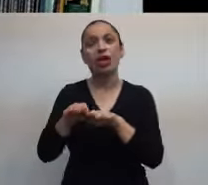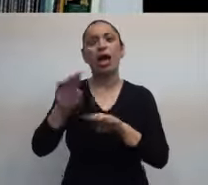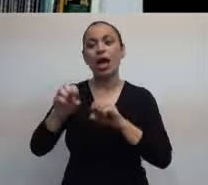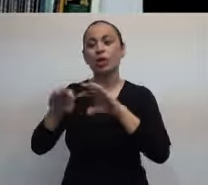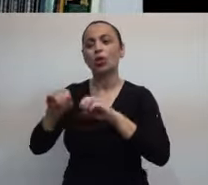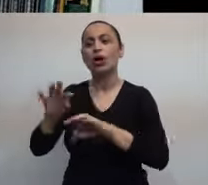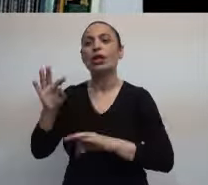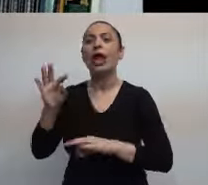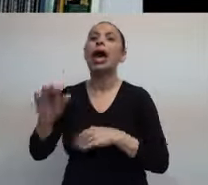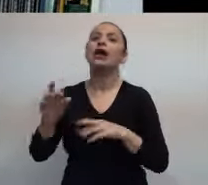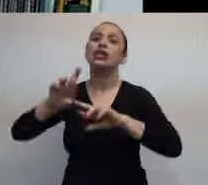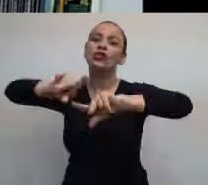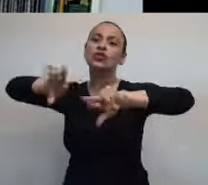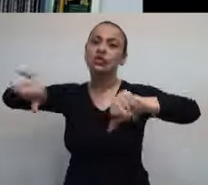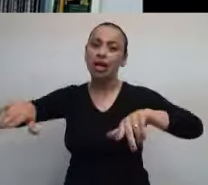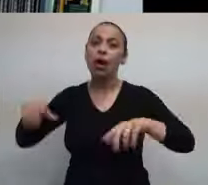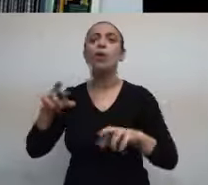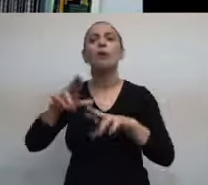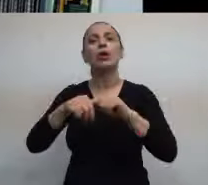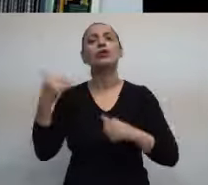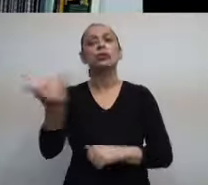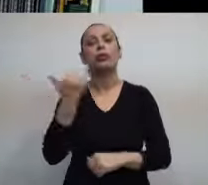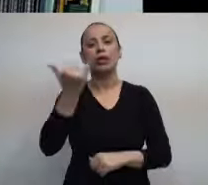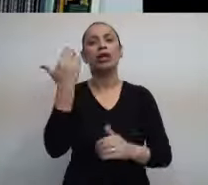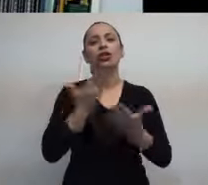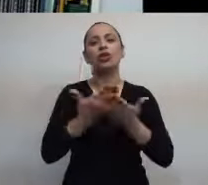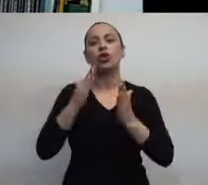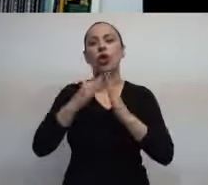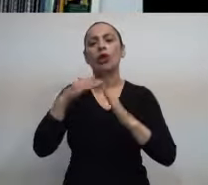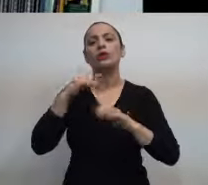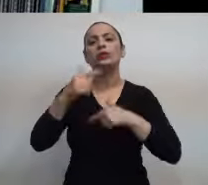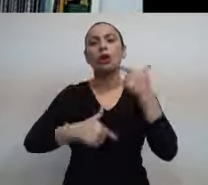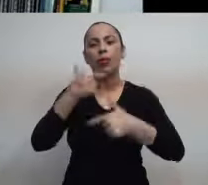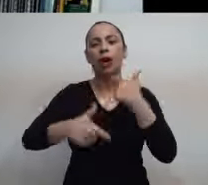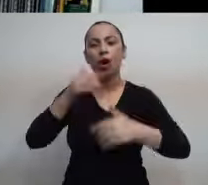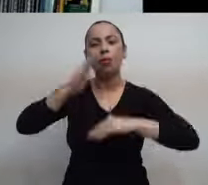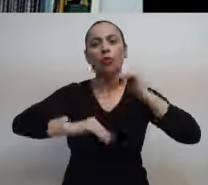diversidade. Daí a importância da escola trabalhar